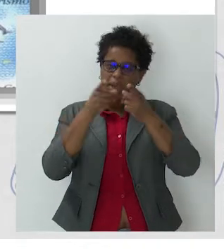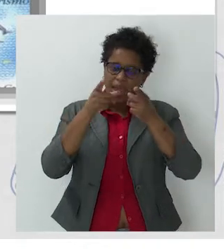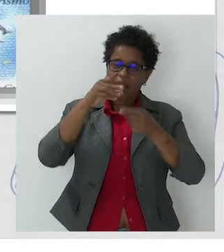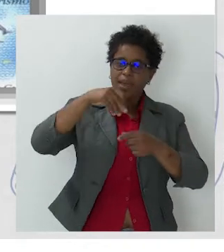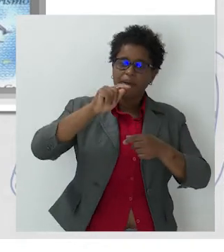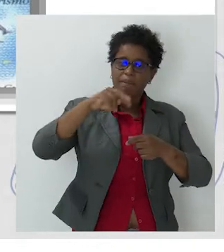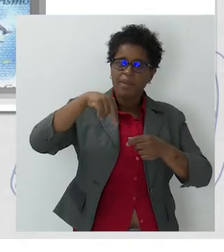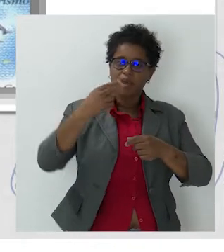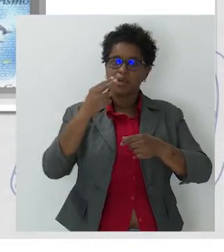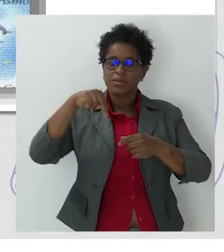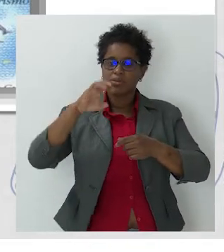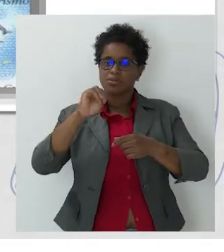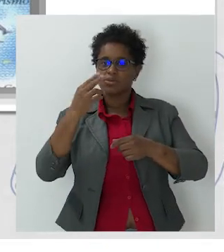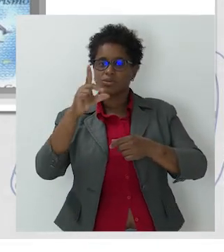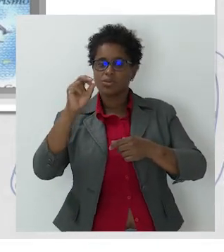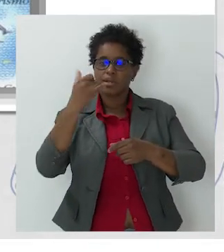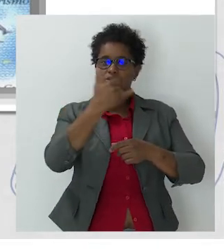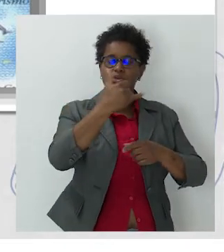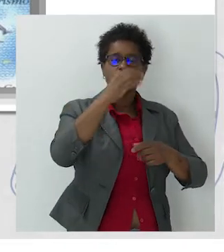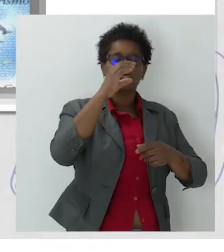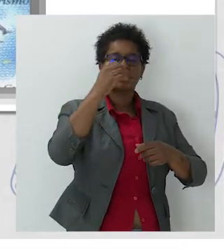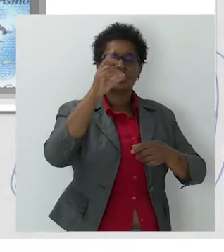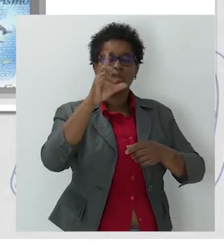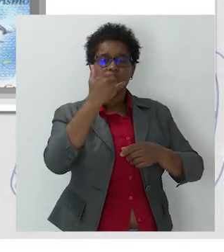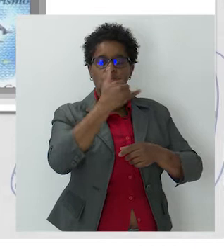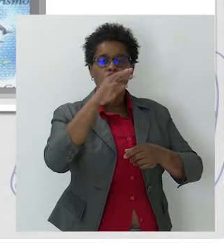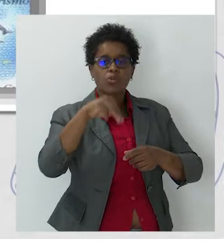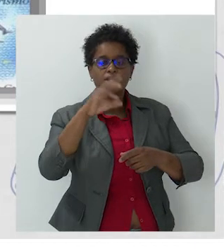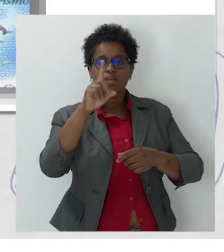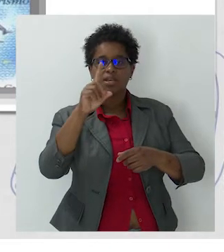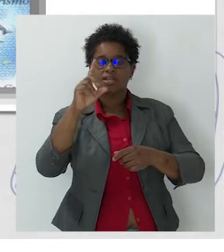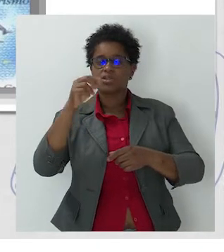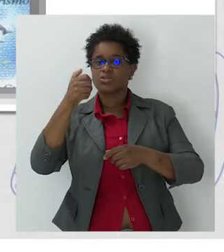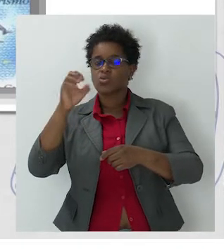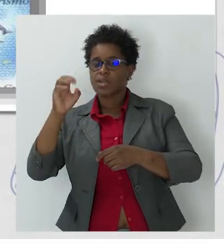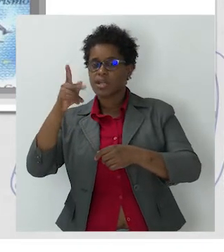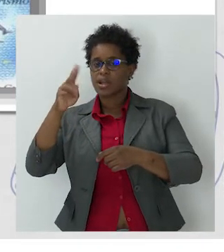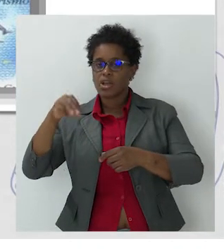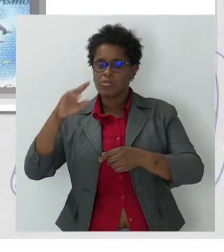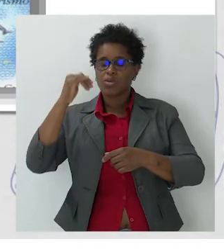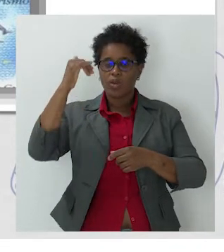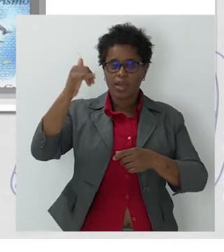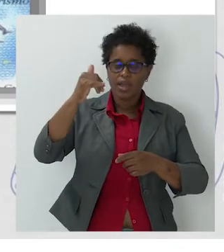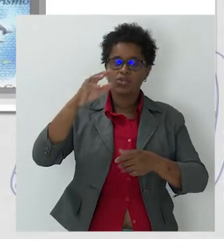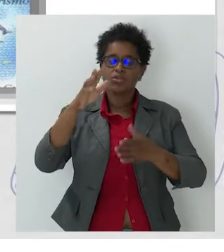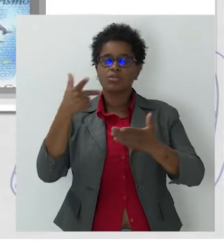península de 2.650 km², banhada pelo mar Egeu,